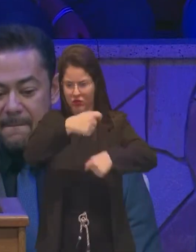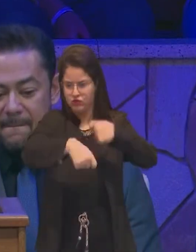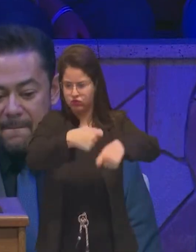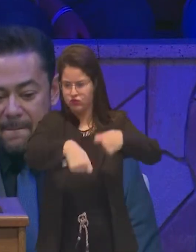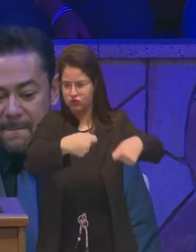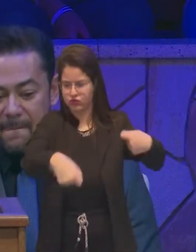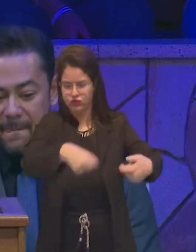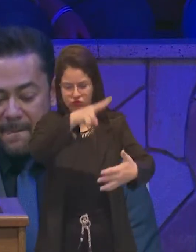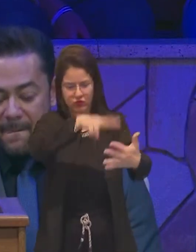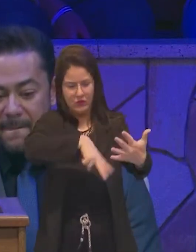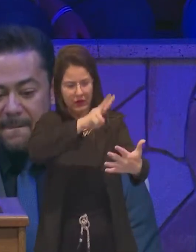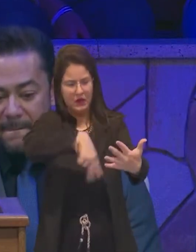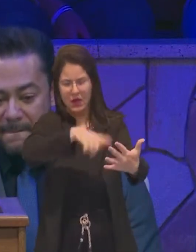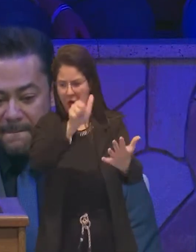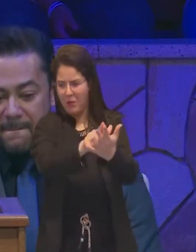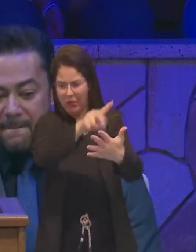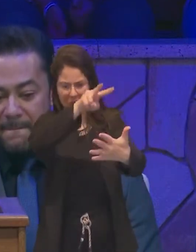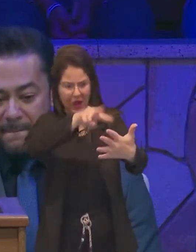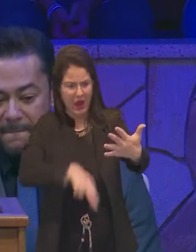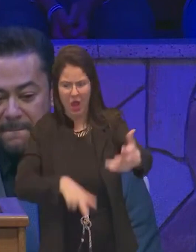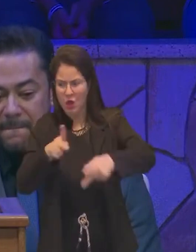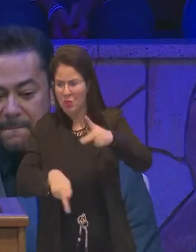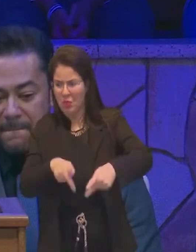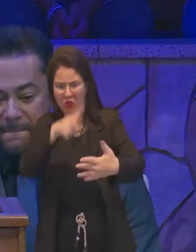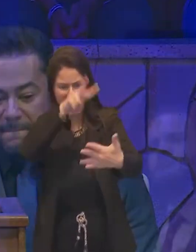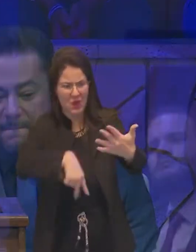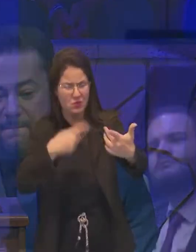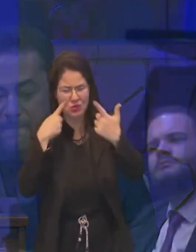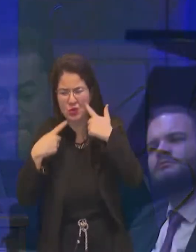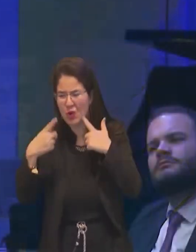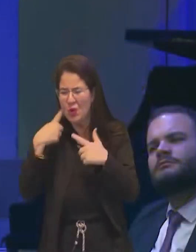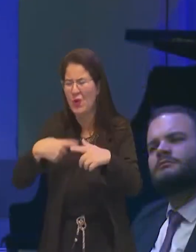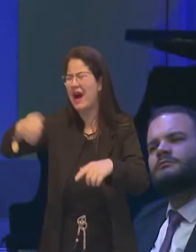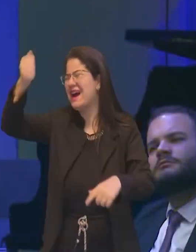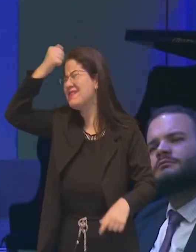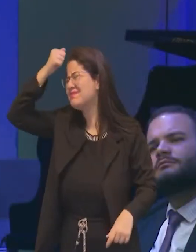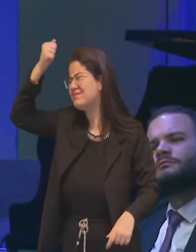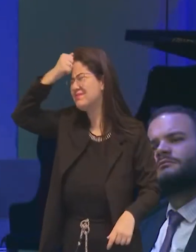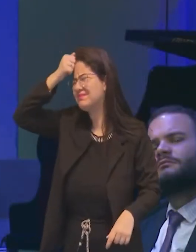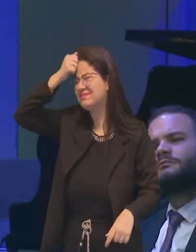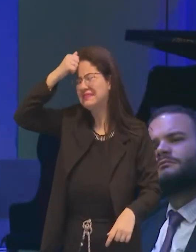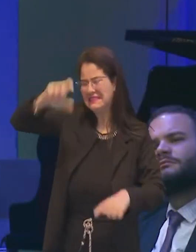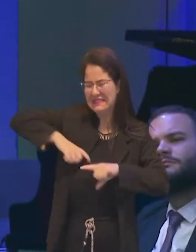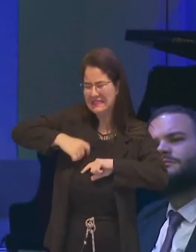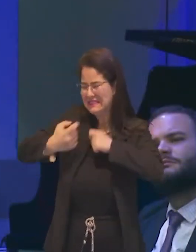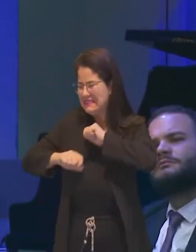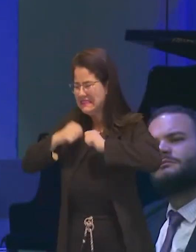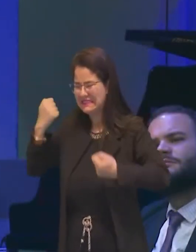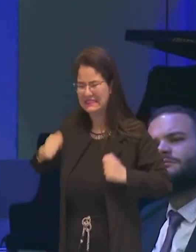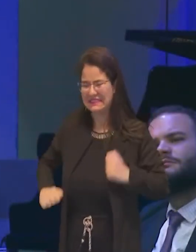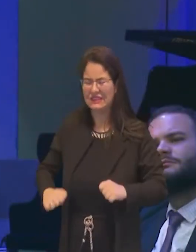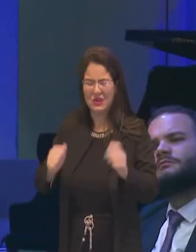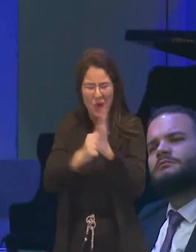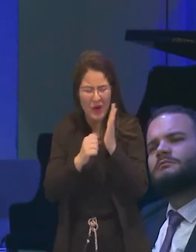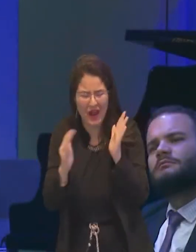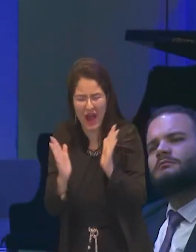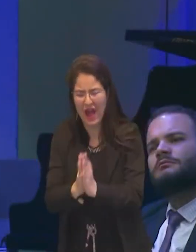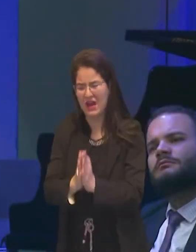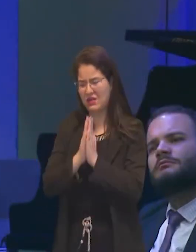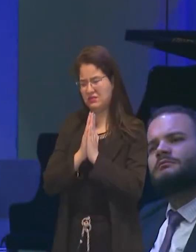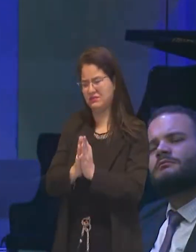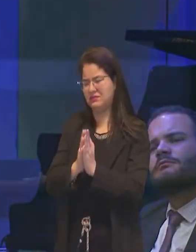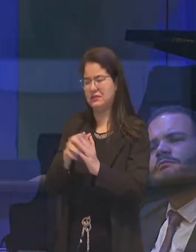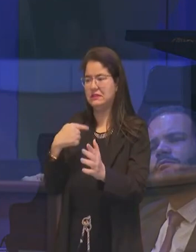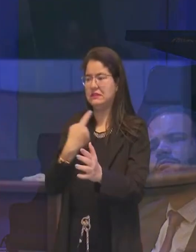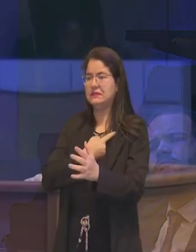o povo foi às lágrimas e chorou porque eles tinham pecado, e eles se arrependeram, rasgaram suas vestes e oraram. Nós